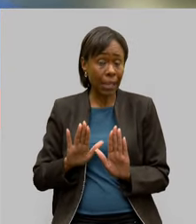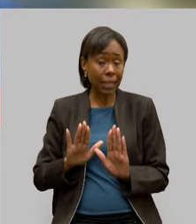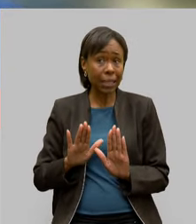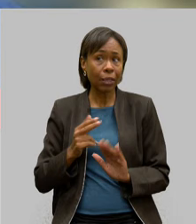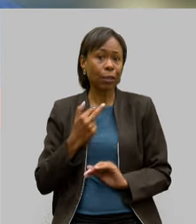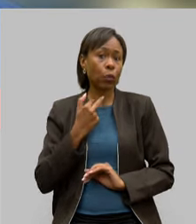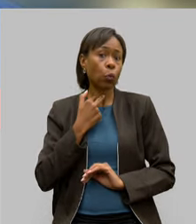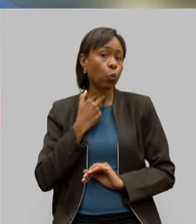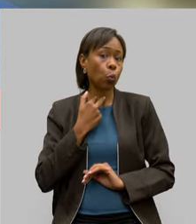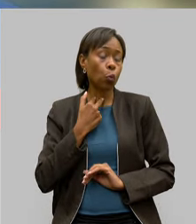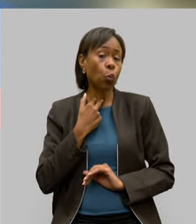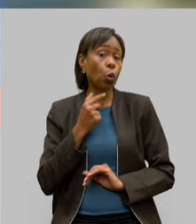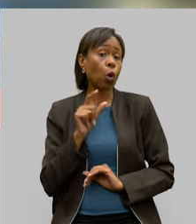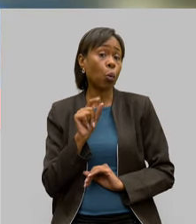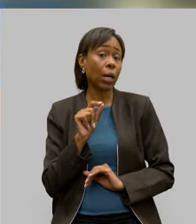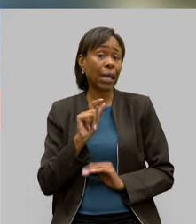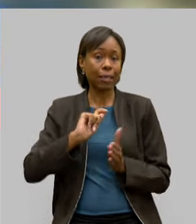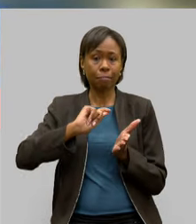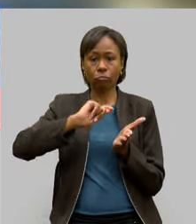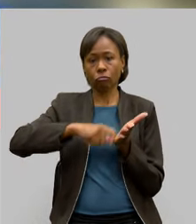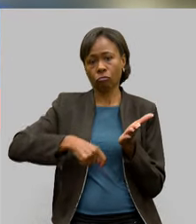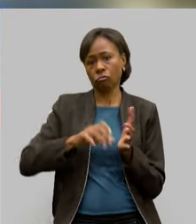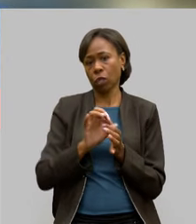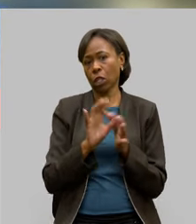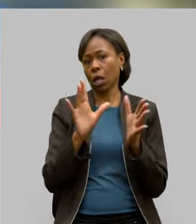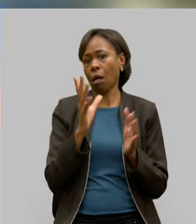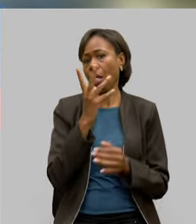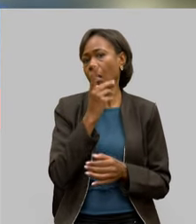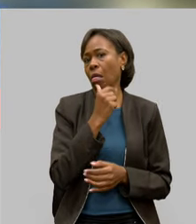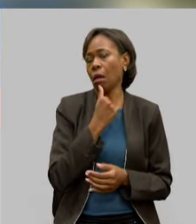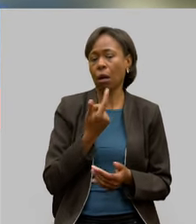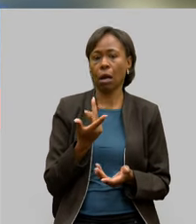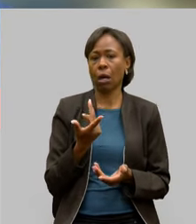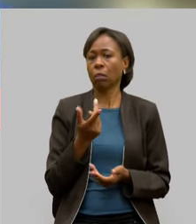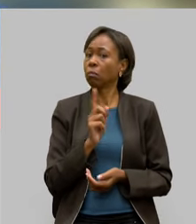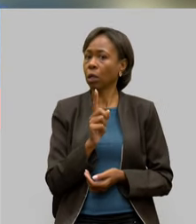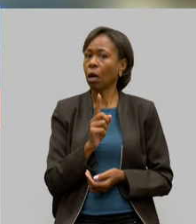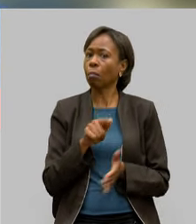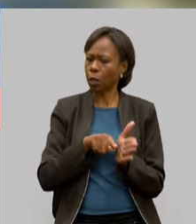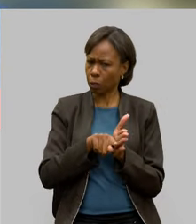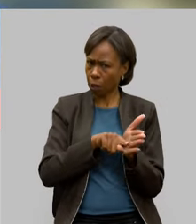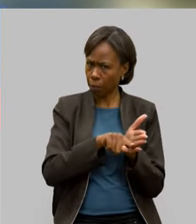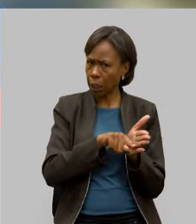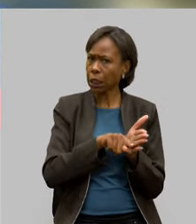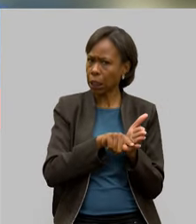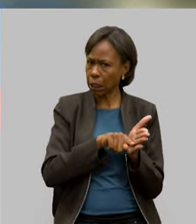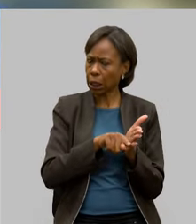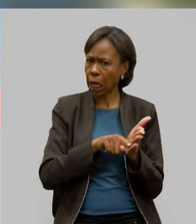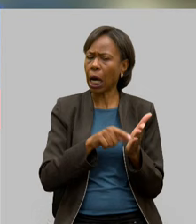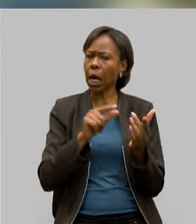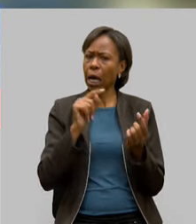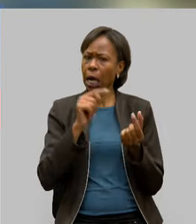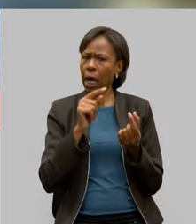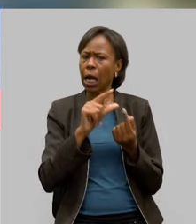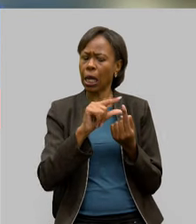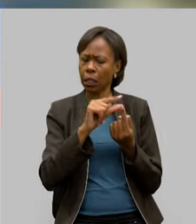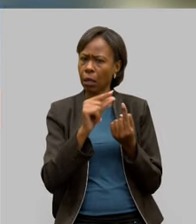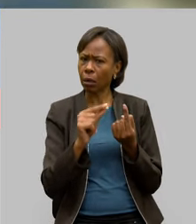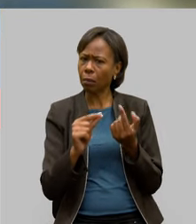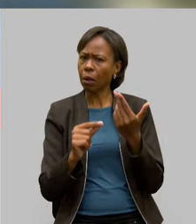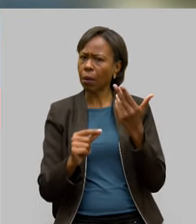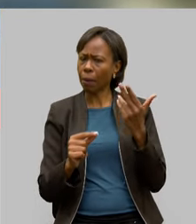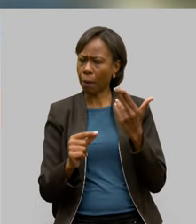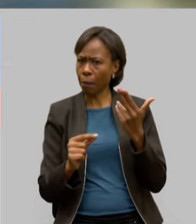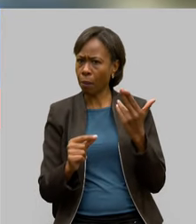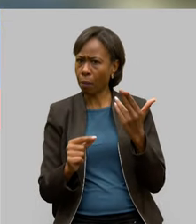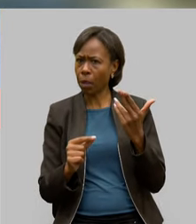é são as autorizações para que a gente possa fazer pesquisa com essa planta tá fazer pesquisa com a cannabis é fundamental